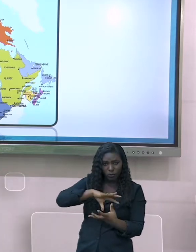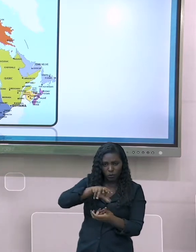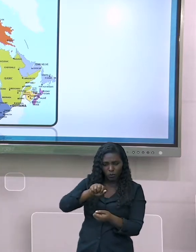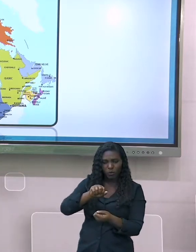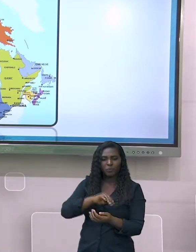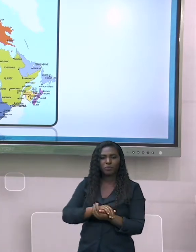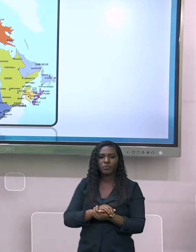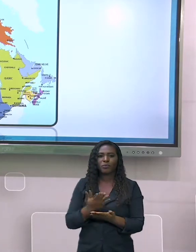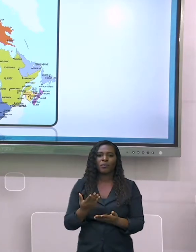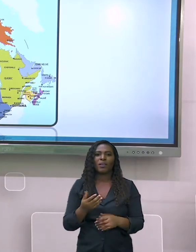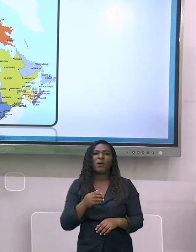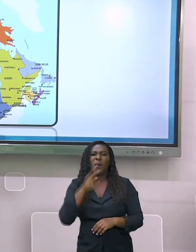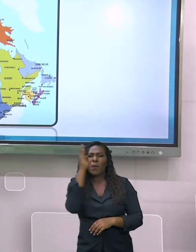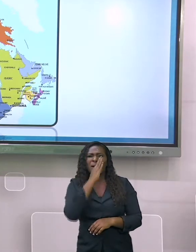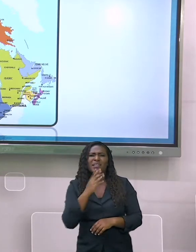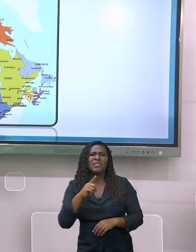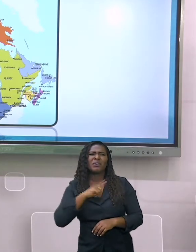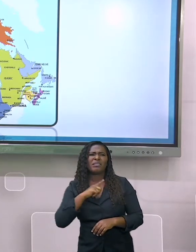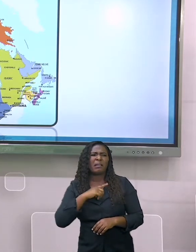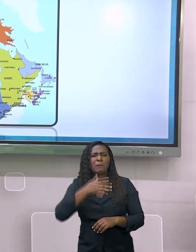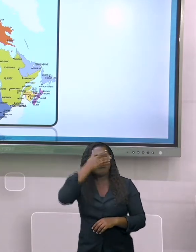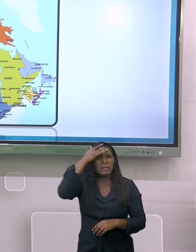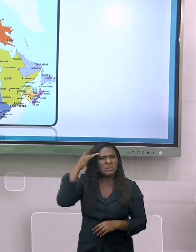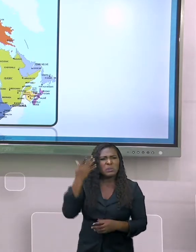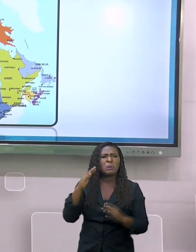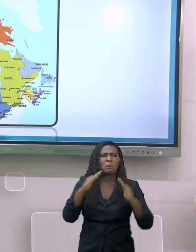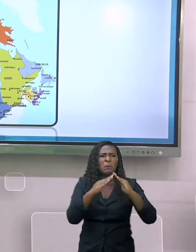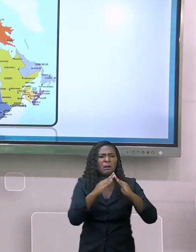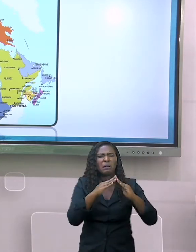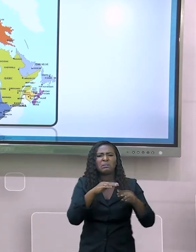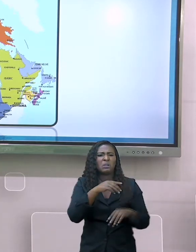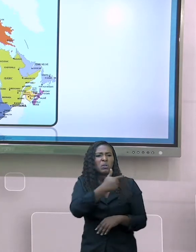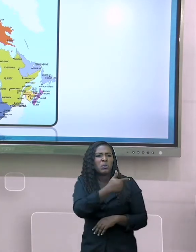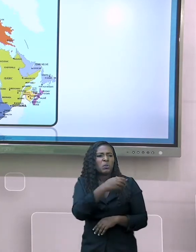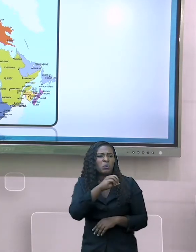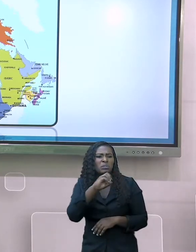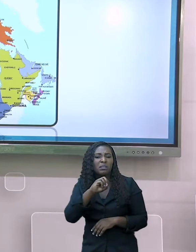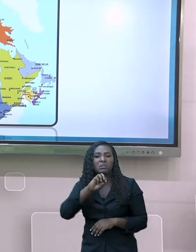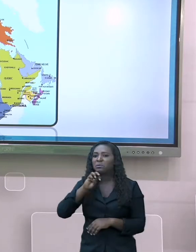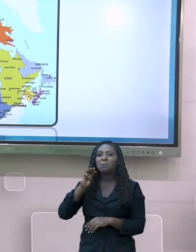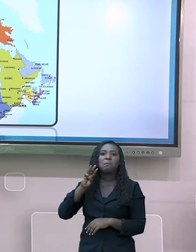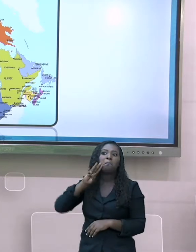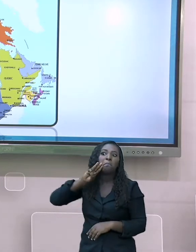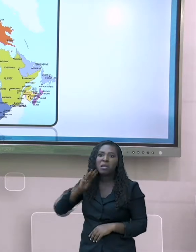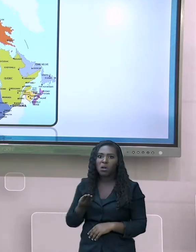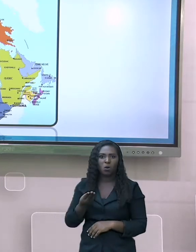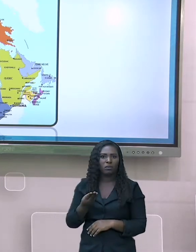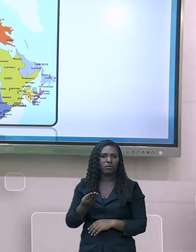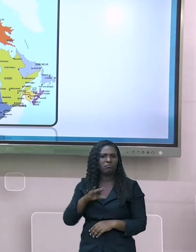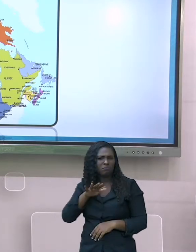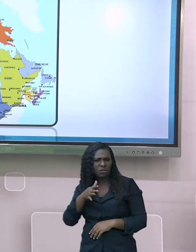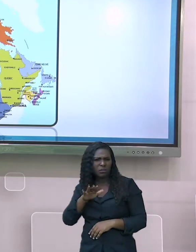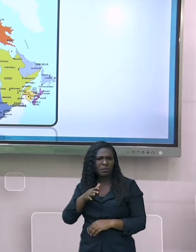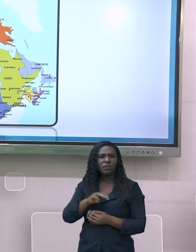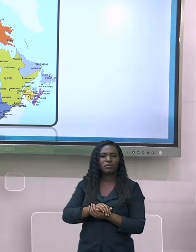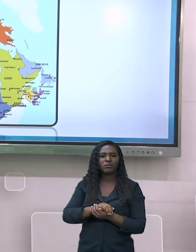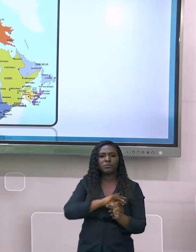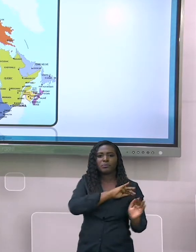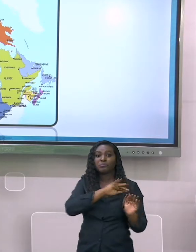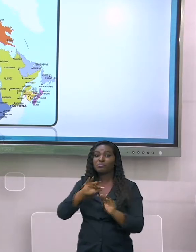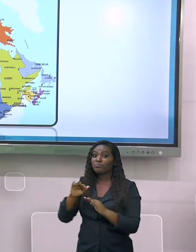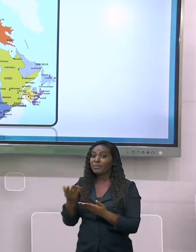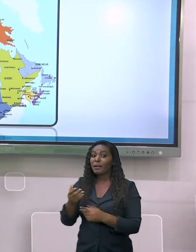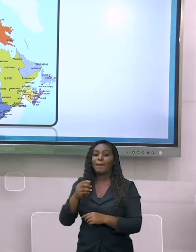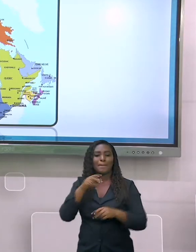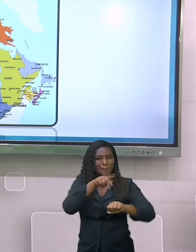aproximadamente, eu vou arredondar, 200 milhões de habitantes. O Canadá não chega a